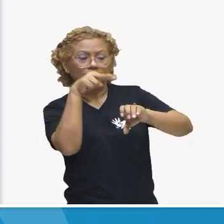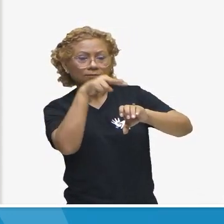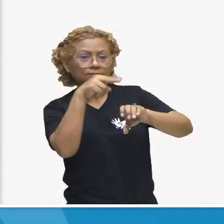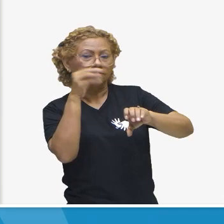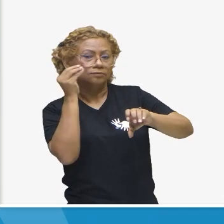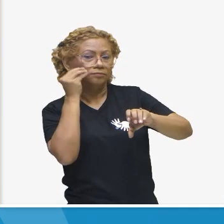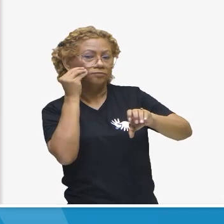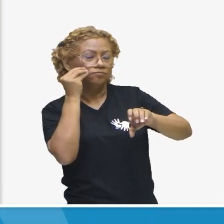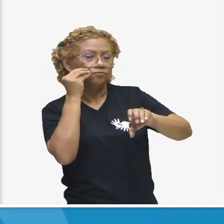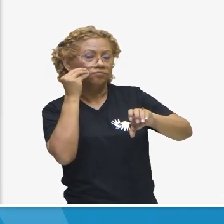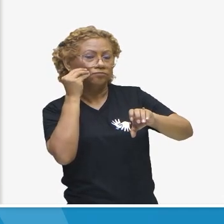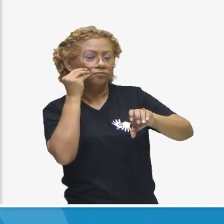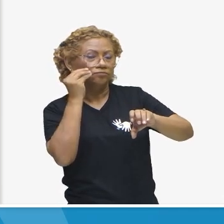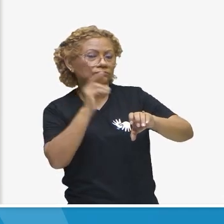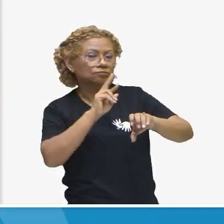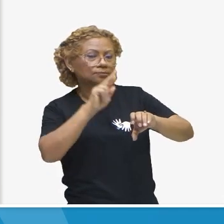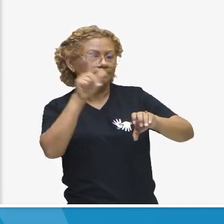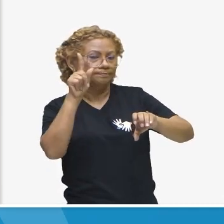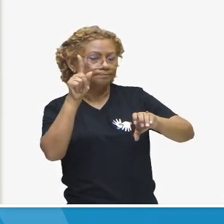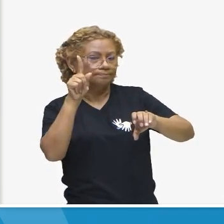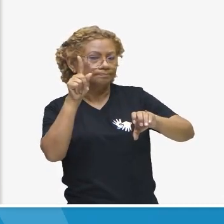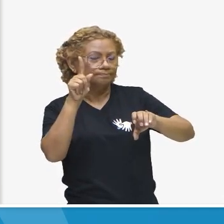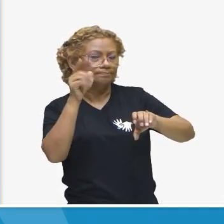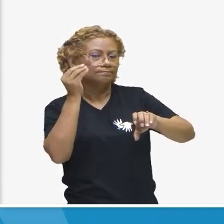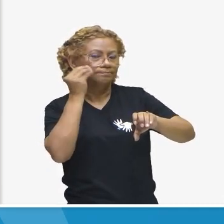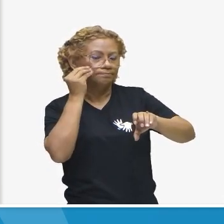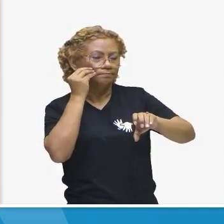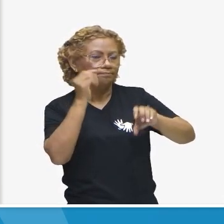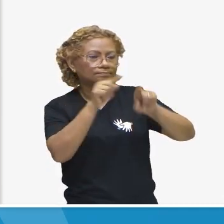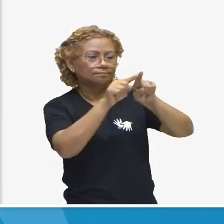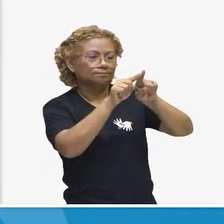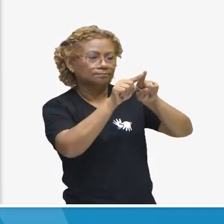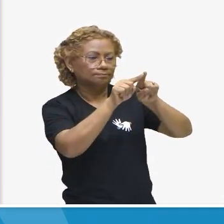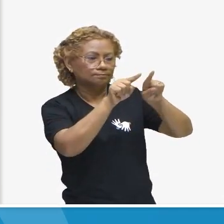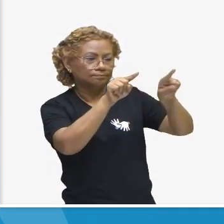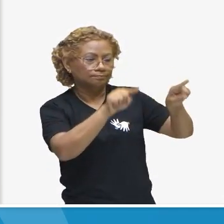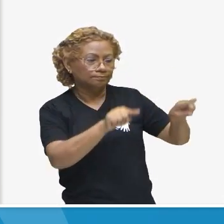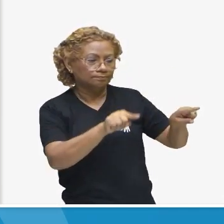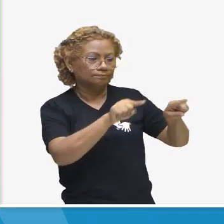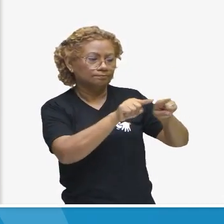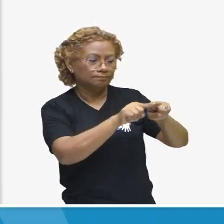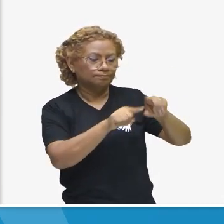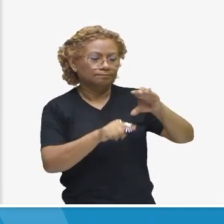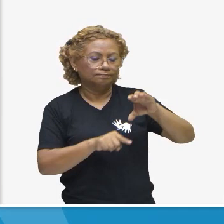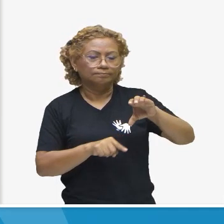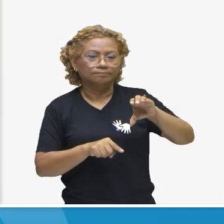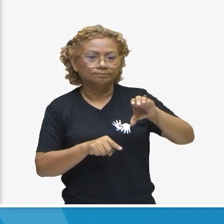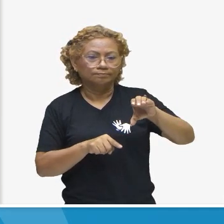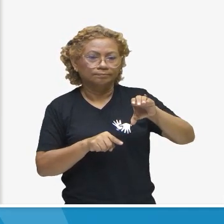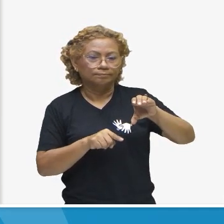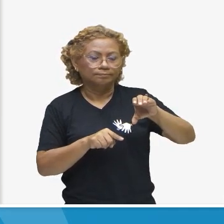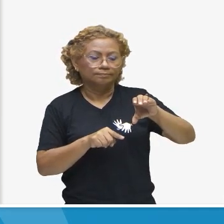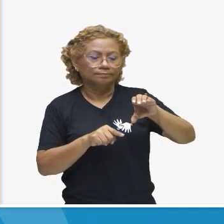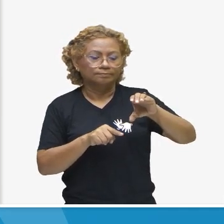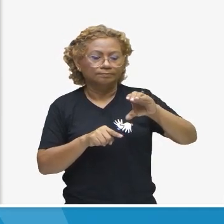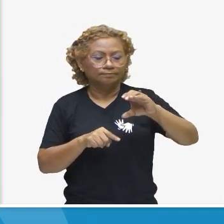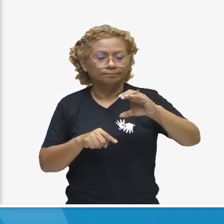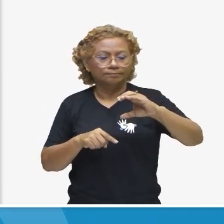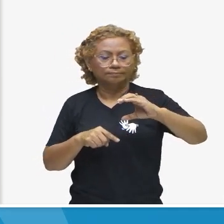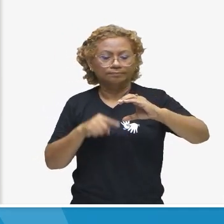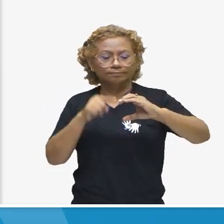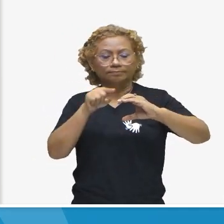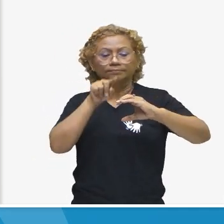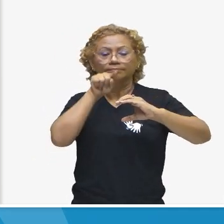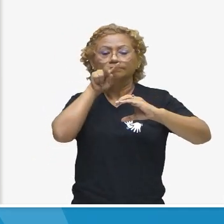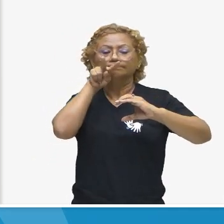eu posso ter uma figura diferente. Projetando nessa direção, né, da reta